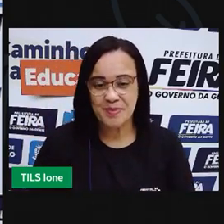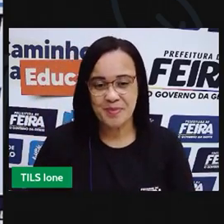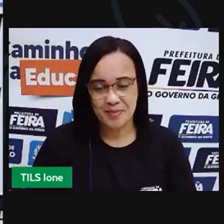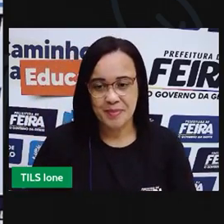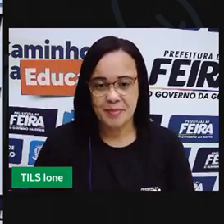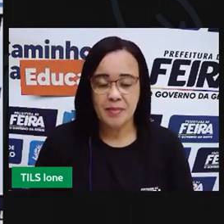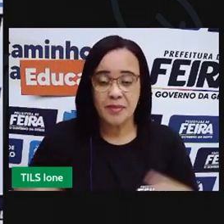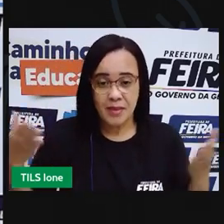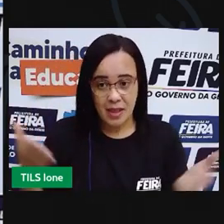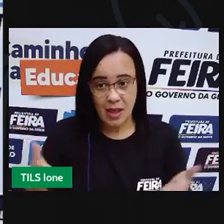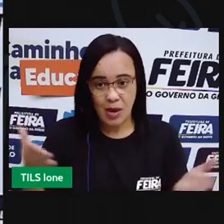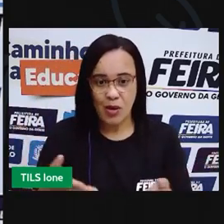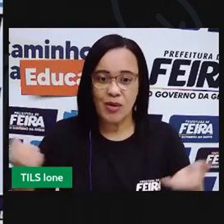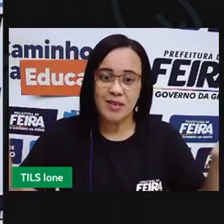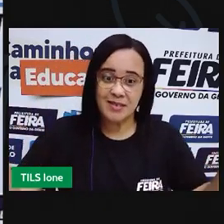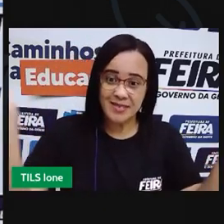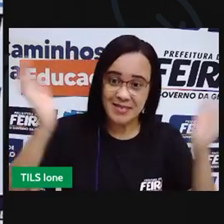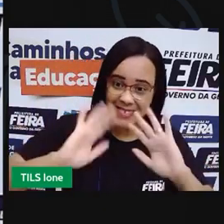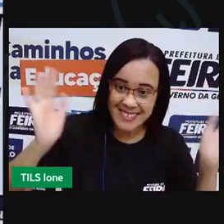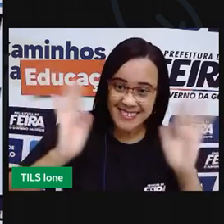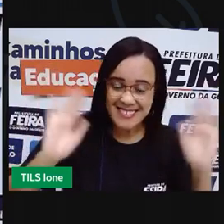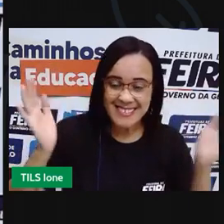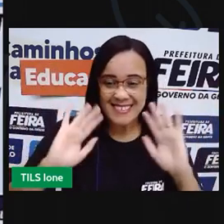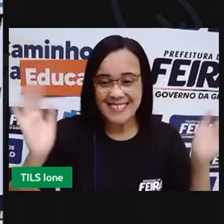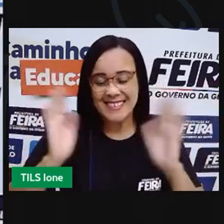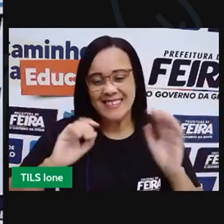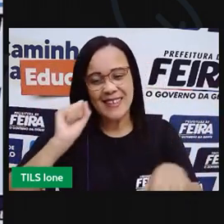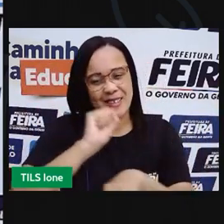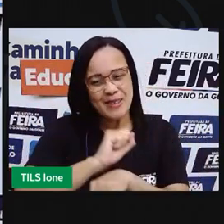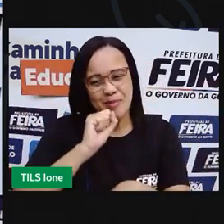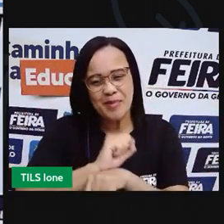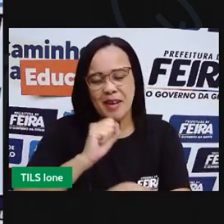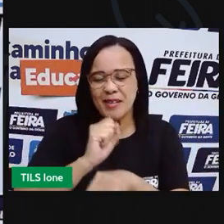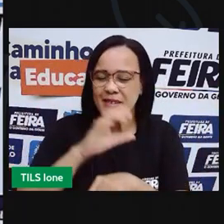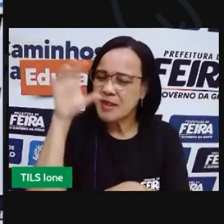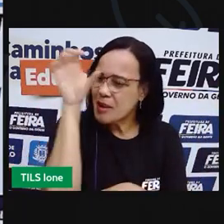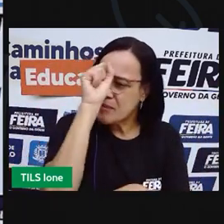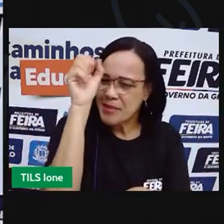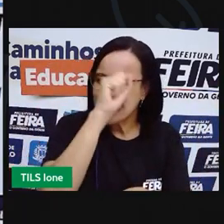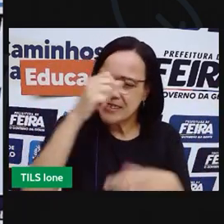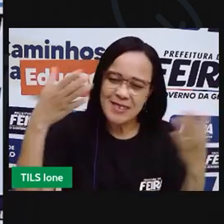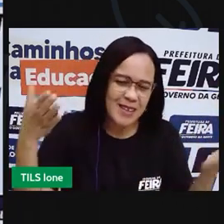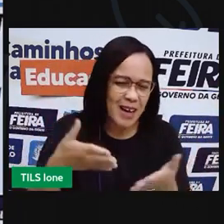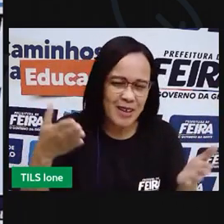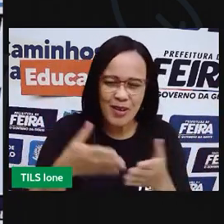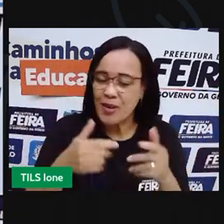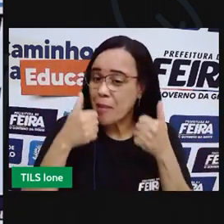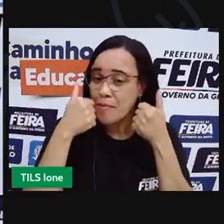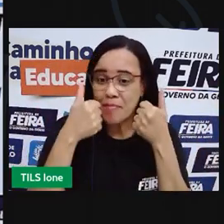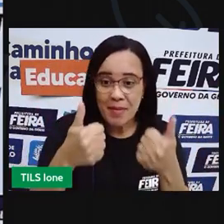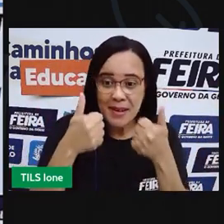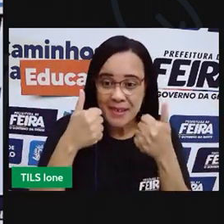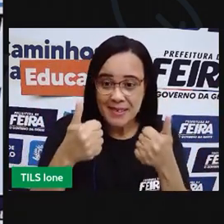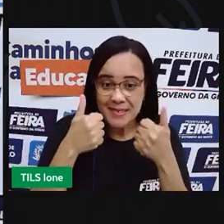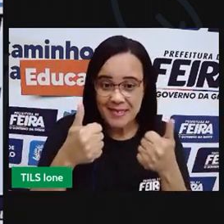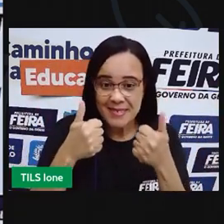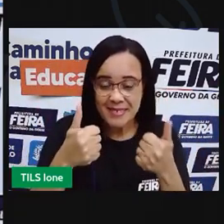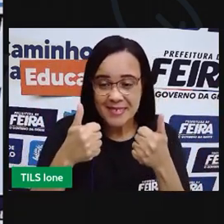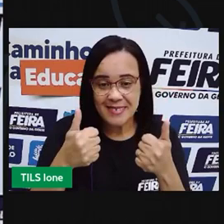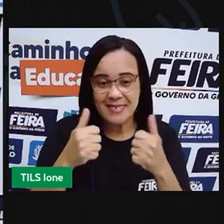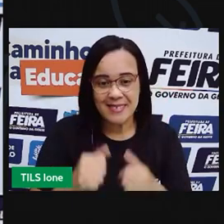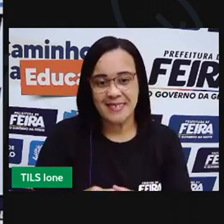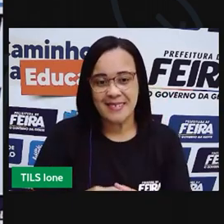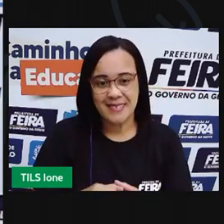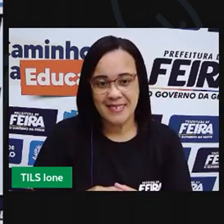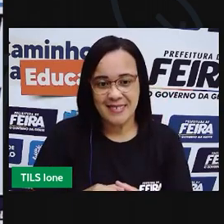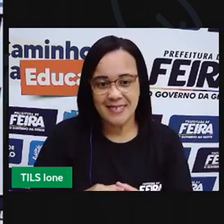Agora, criançada, a gente vai se despedindo. Espero que você tenha aprendido bastante com a nossa aula. Esteja pronto aí para